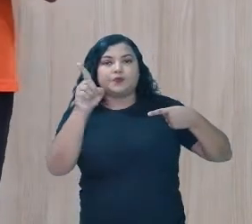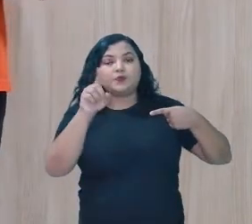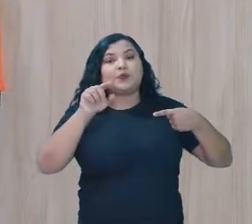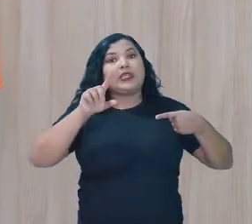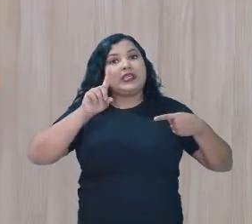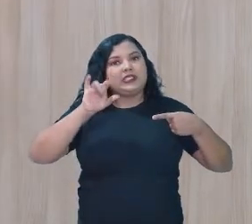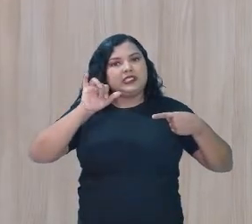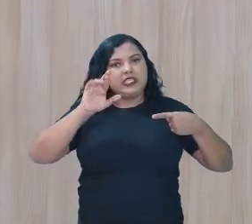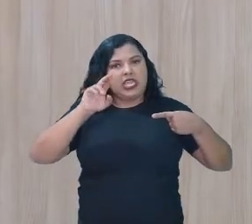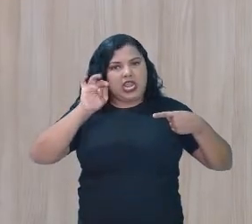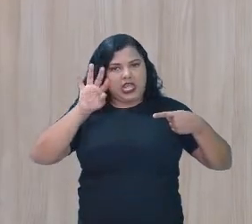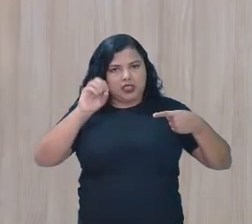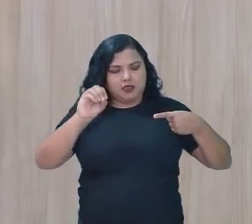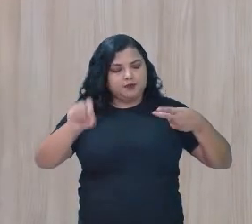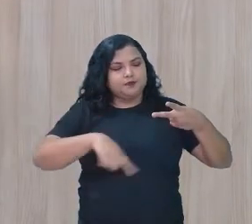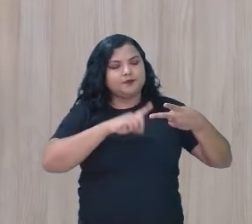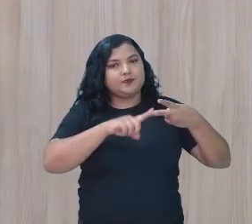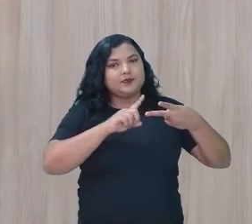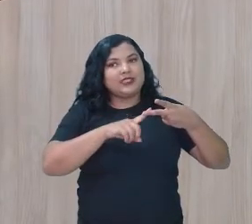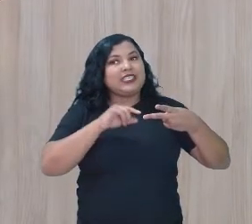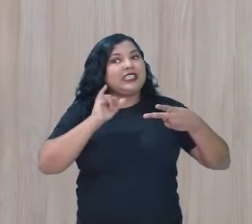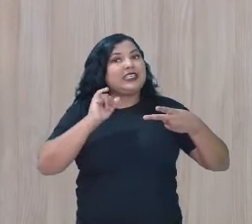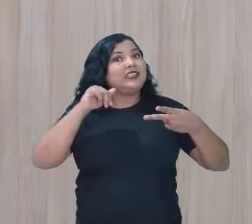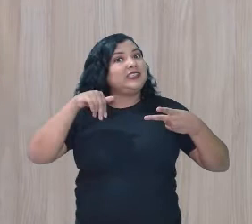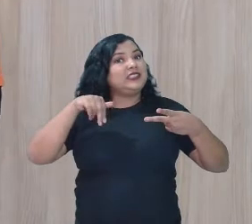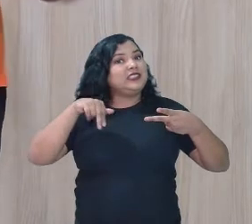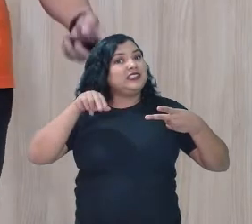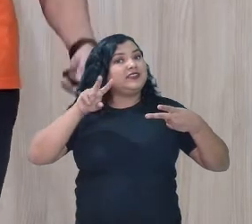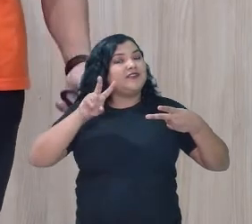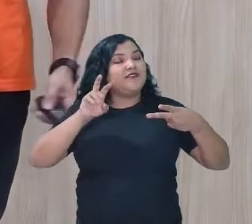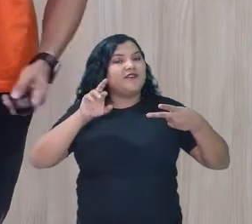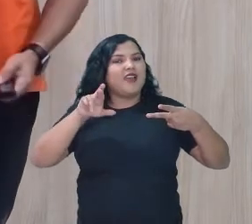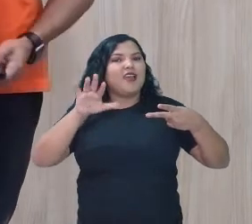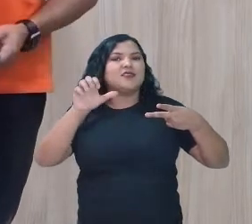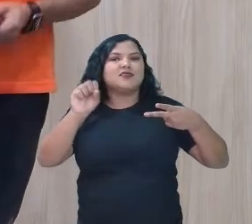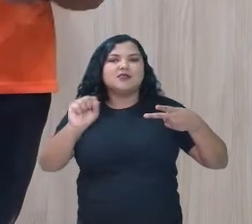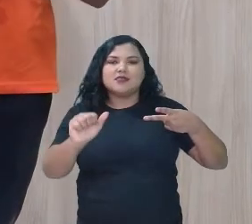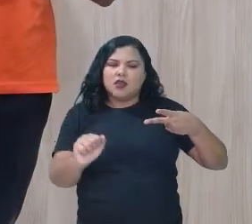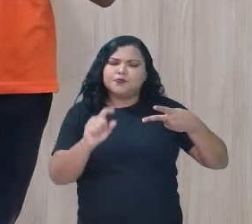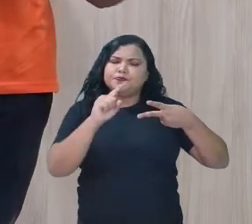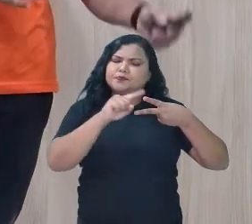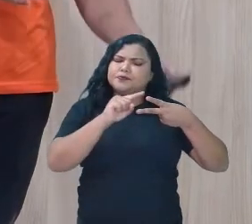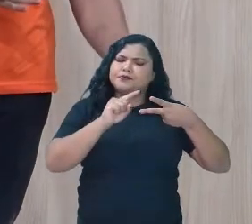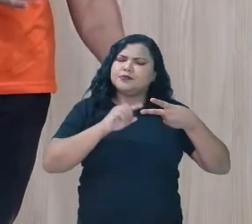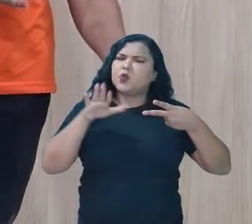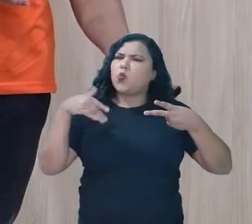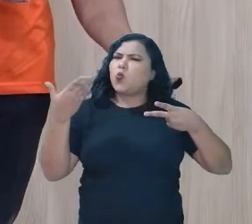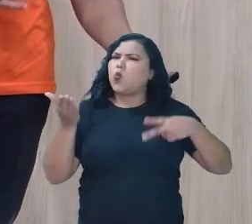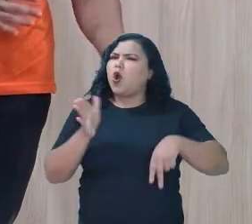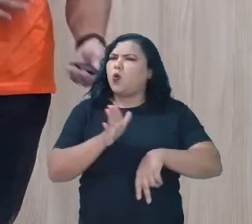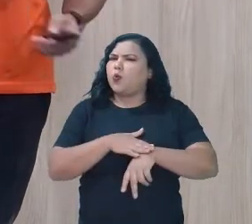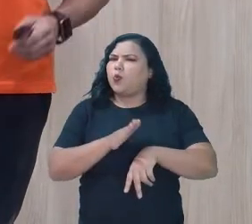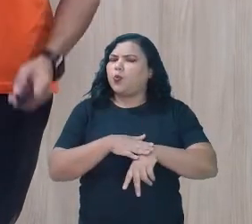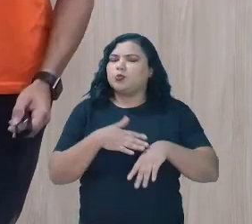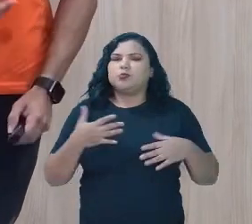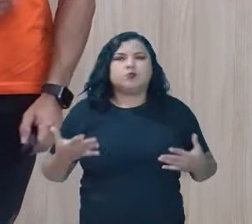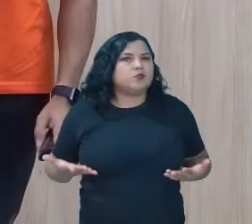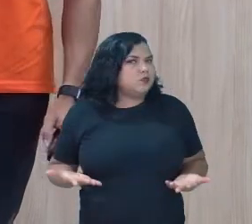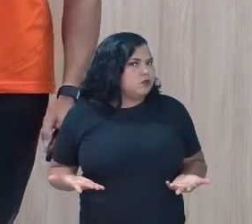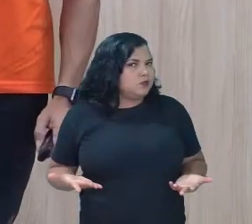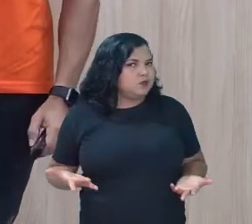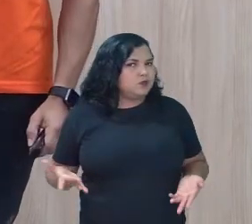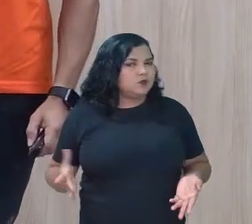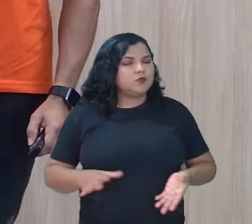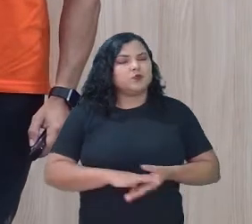grandezas inversamente proporcionais, tá? Então, quando é que uma grandeza é diretamente proporcional e quando